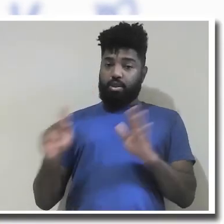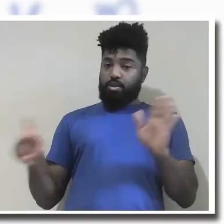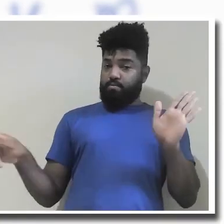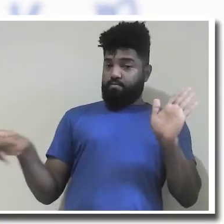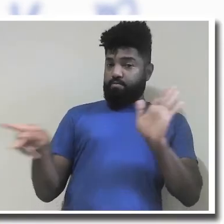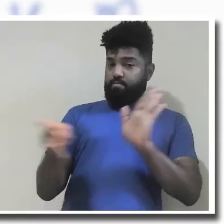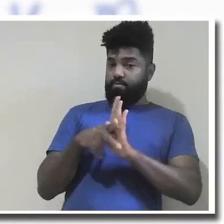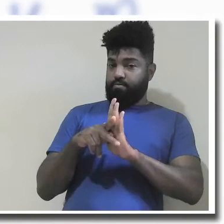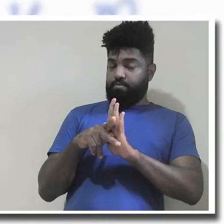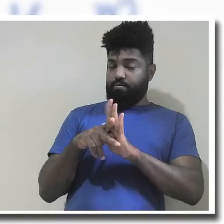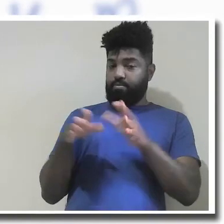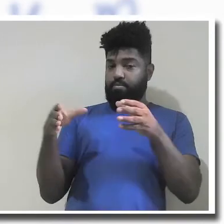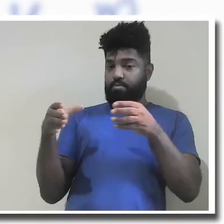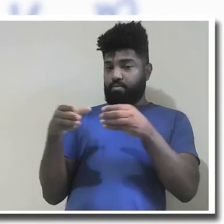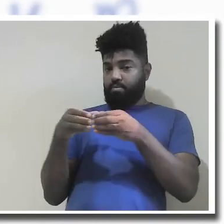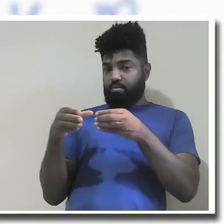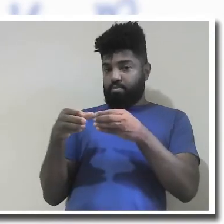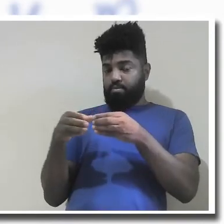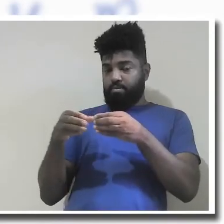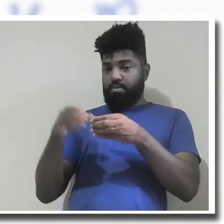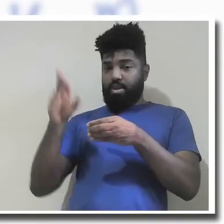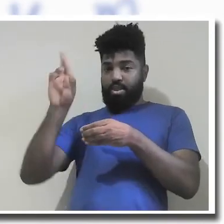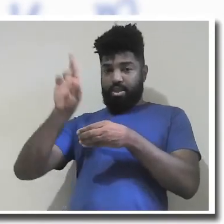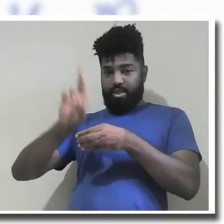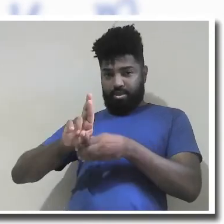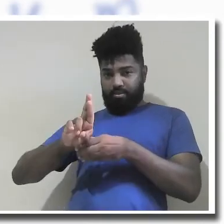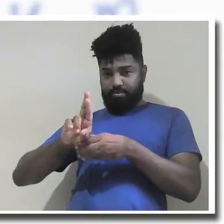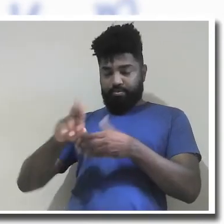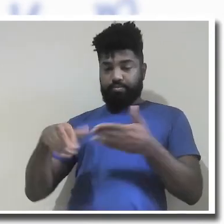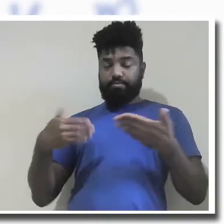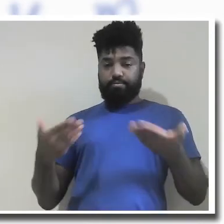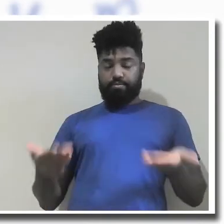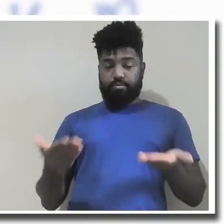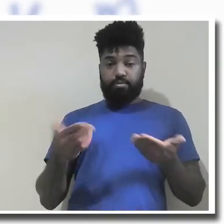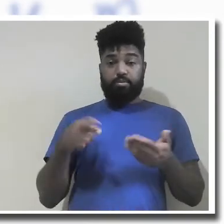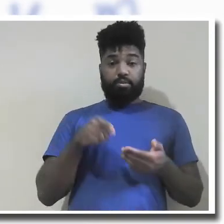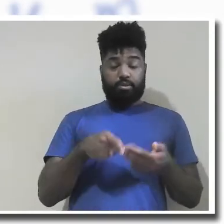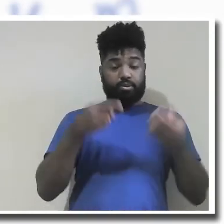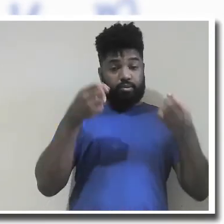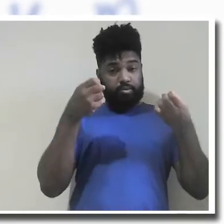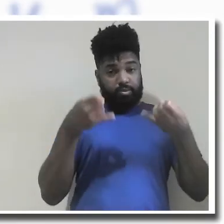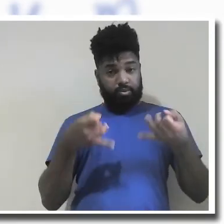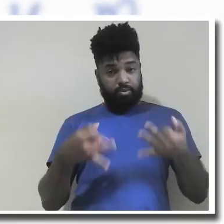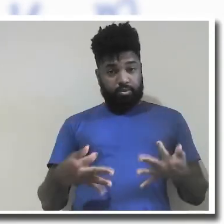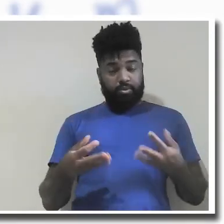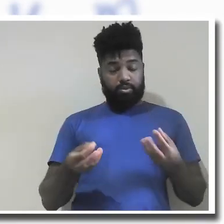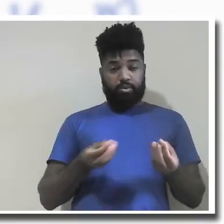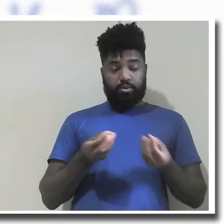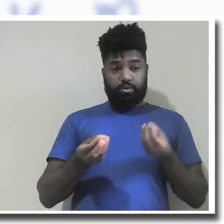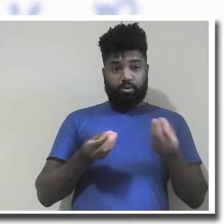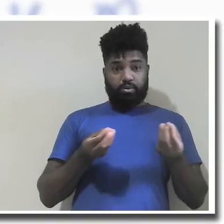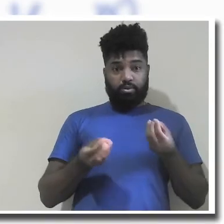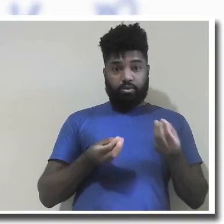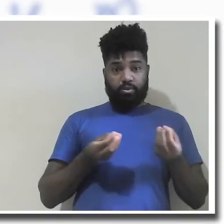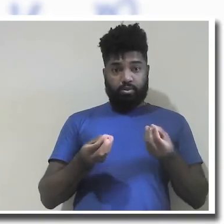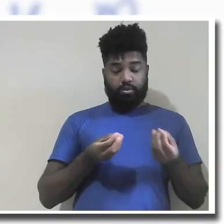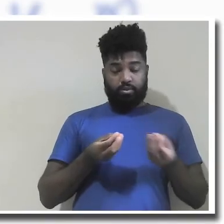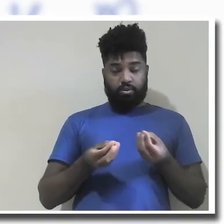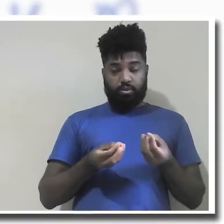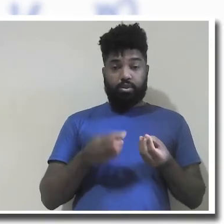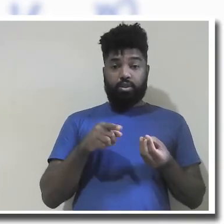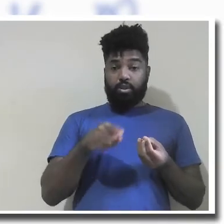pertencente ao conjunto dos reais. E é assim que justificamos a inexistência de um